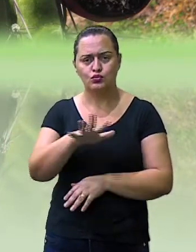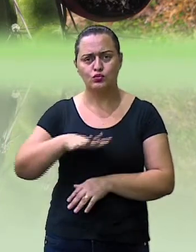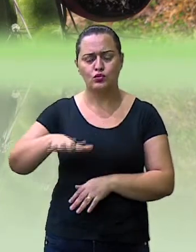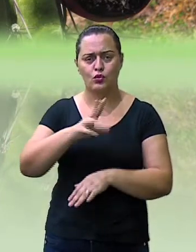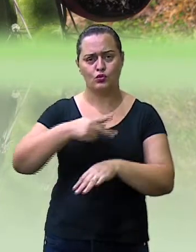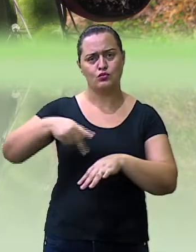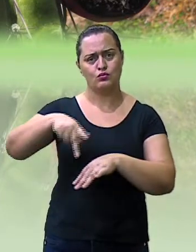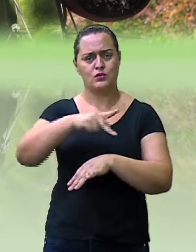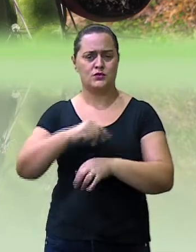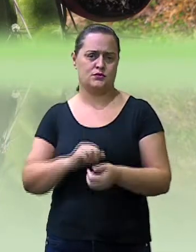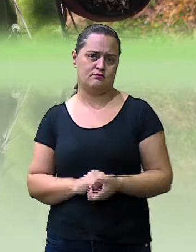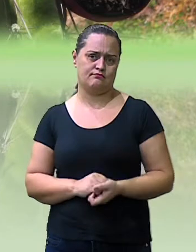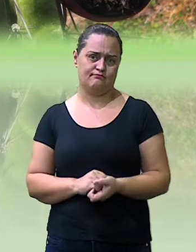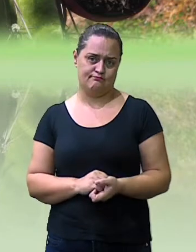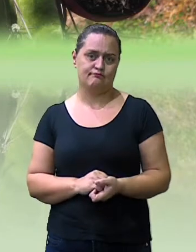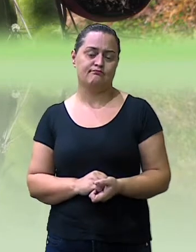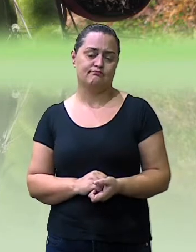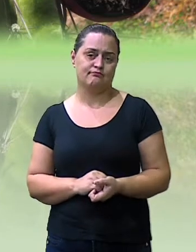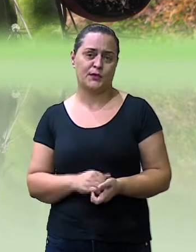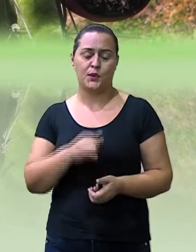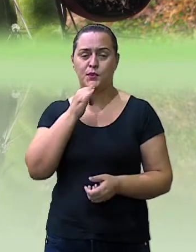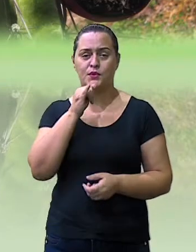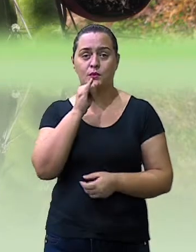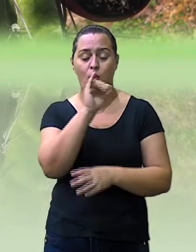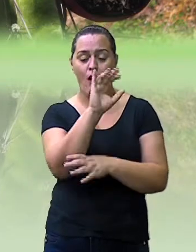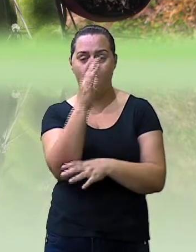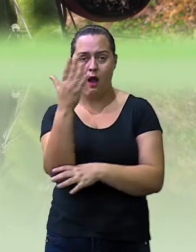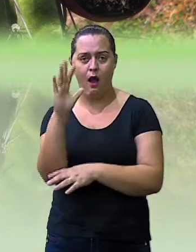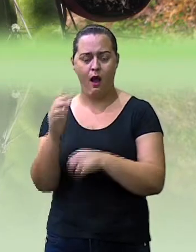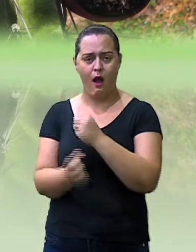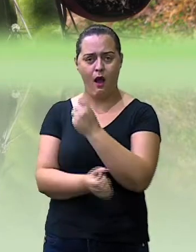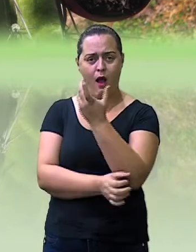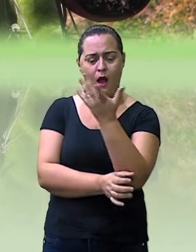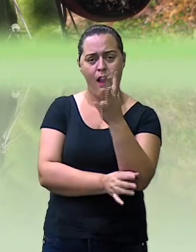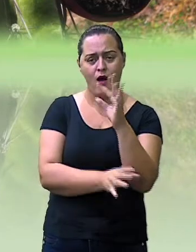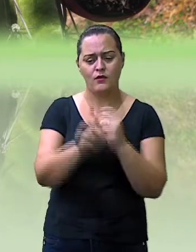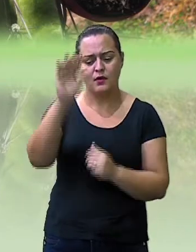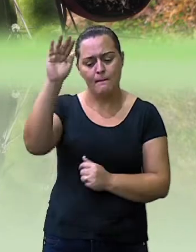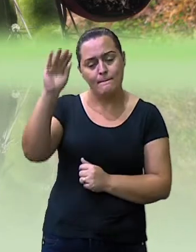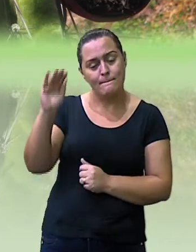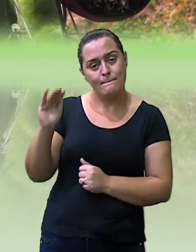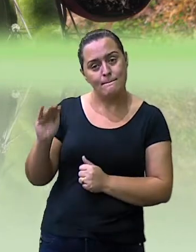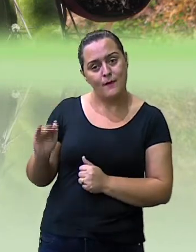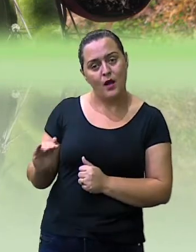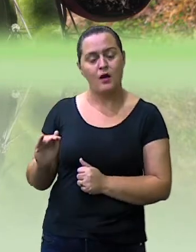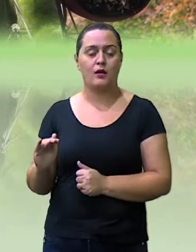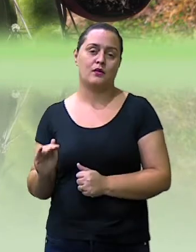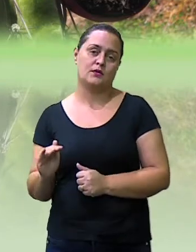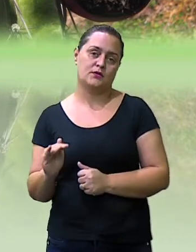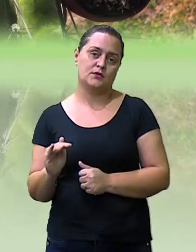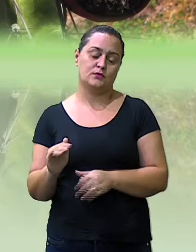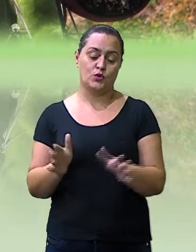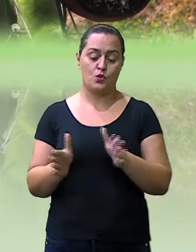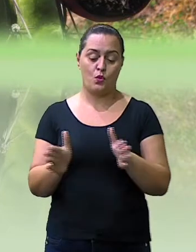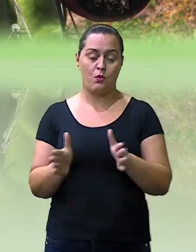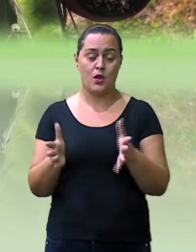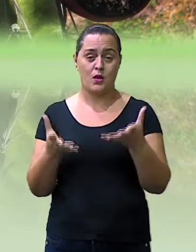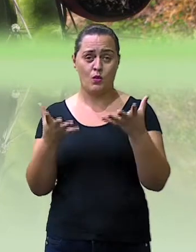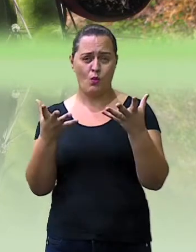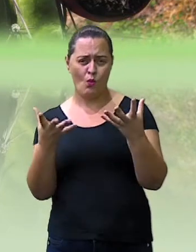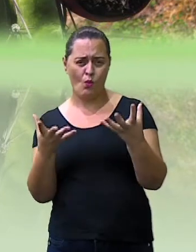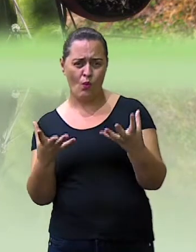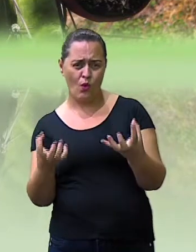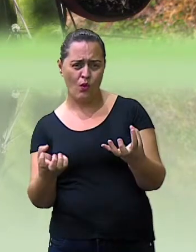que geralmente perdem as folhas na época da seca, marcam a paisagem